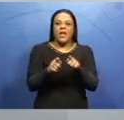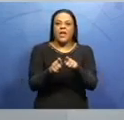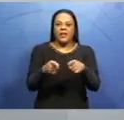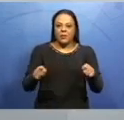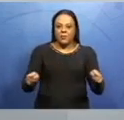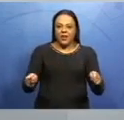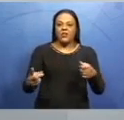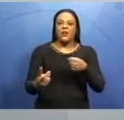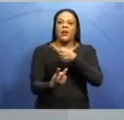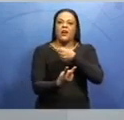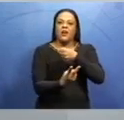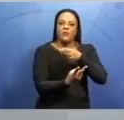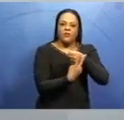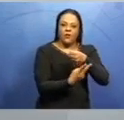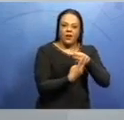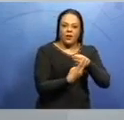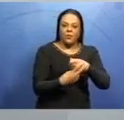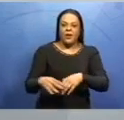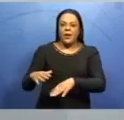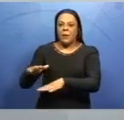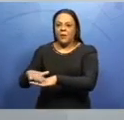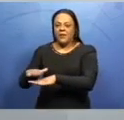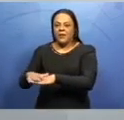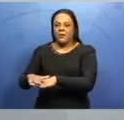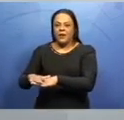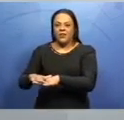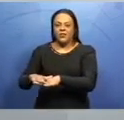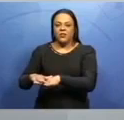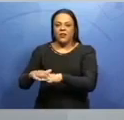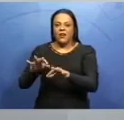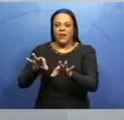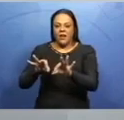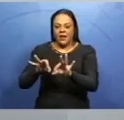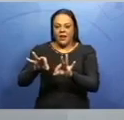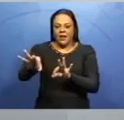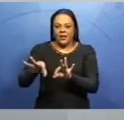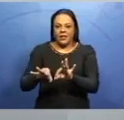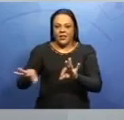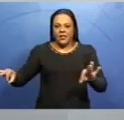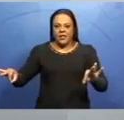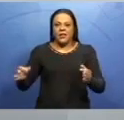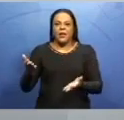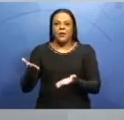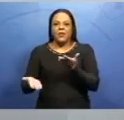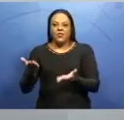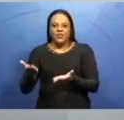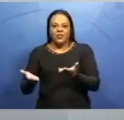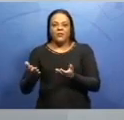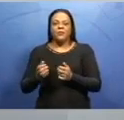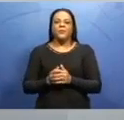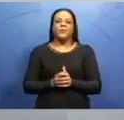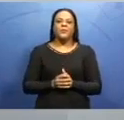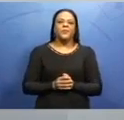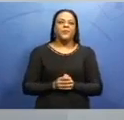verbal. Matemática, grandezas e medidas. Bora lá para mais uma aula?